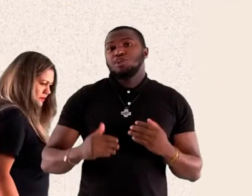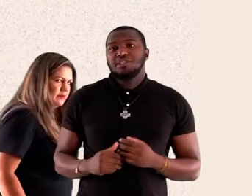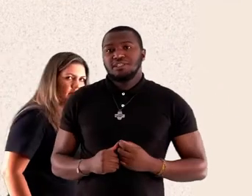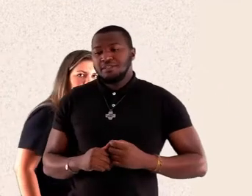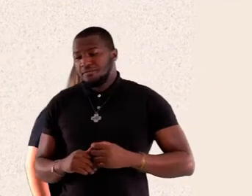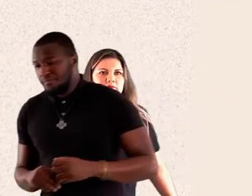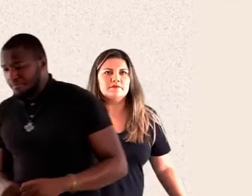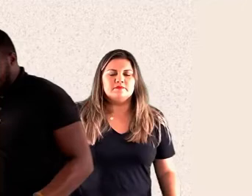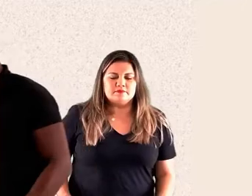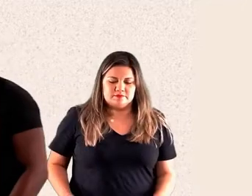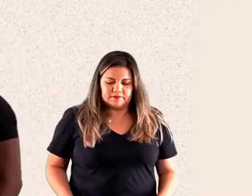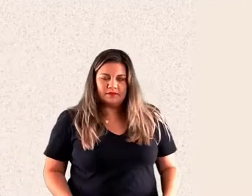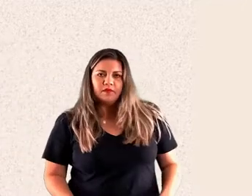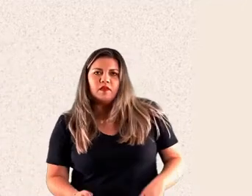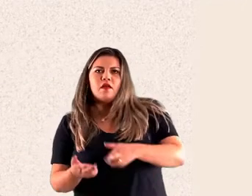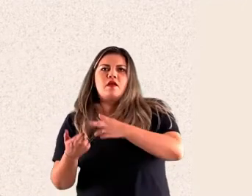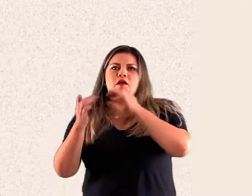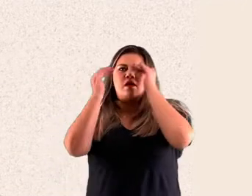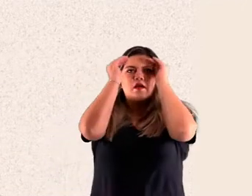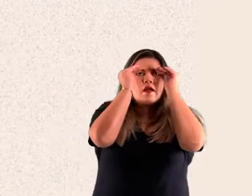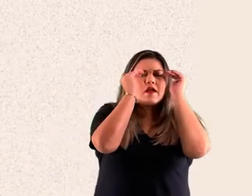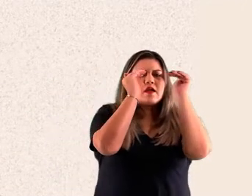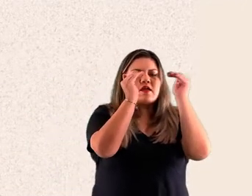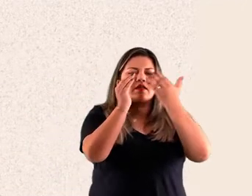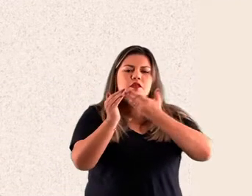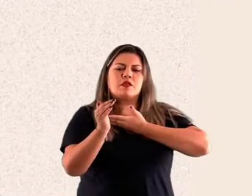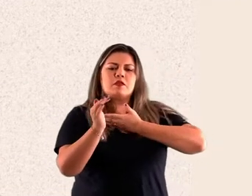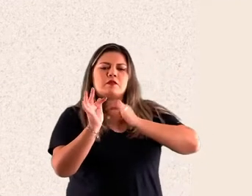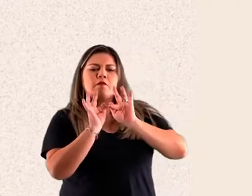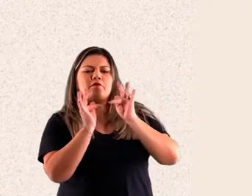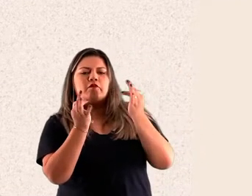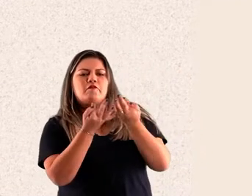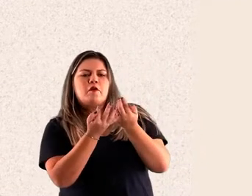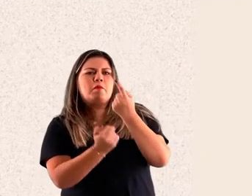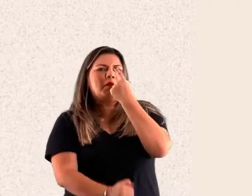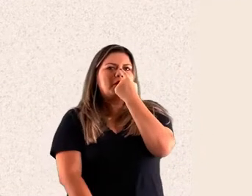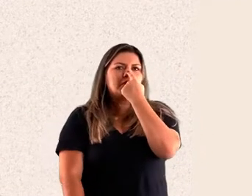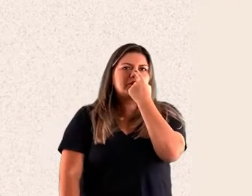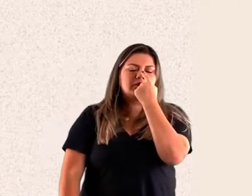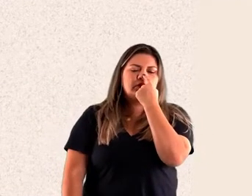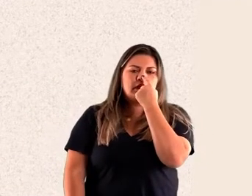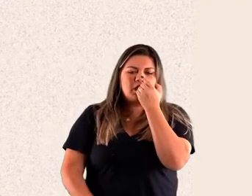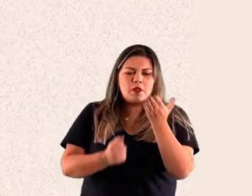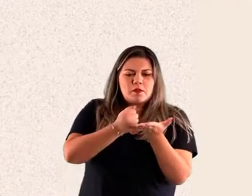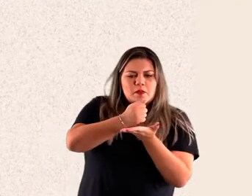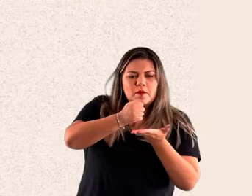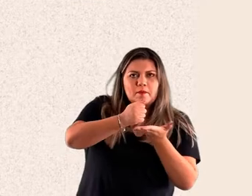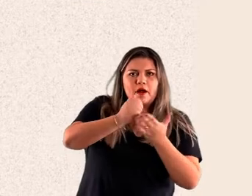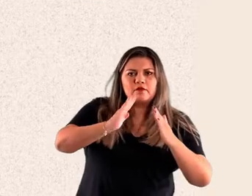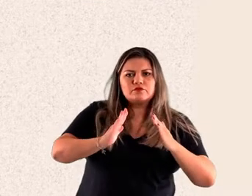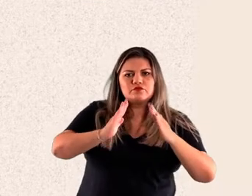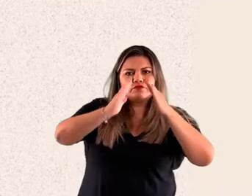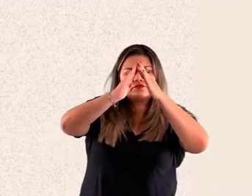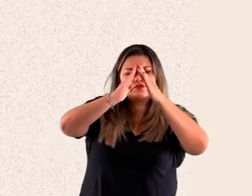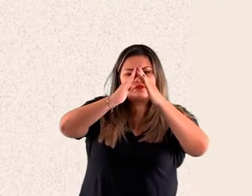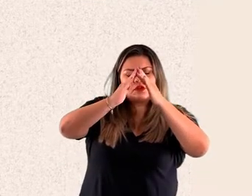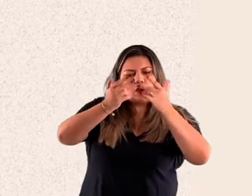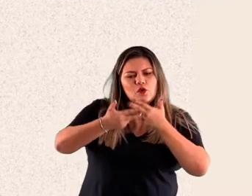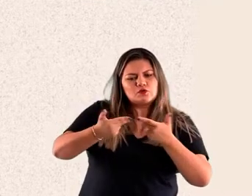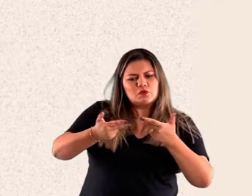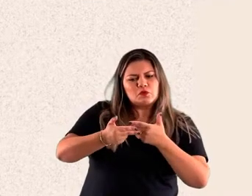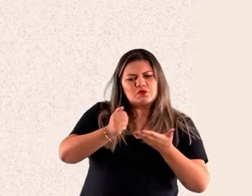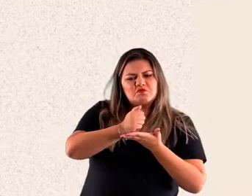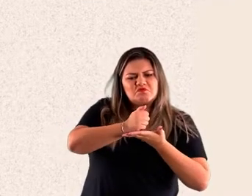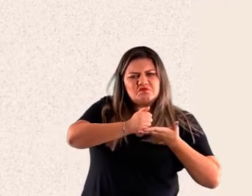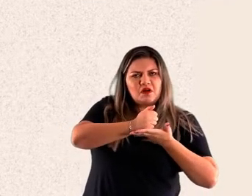respeitos aos outros amizade família e intimidade e na base da pirâmide das necessidades básicas e